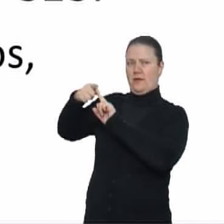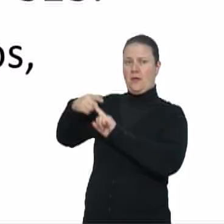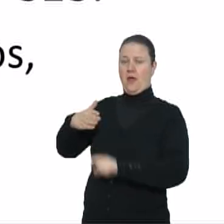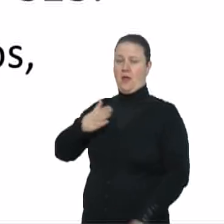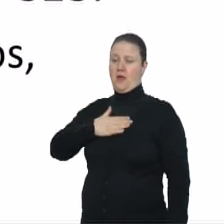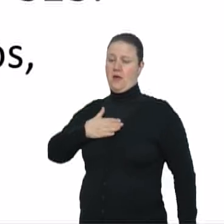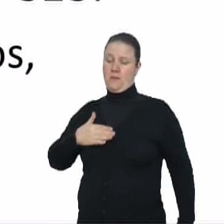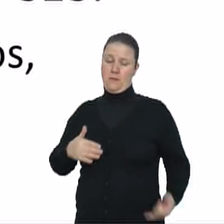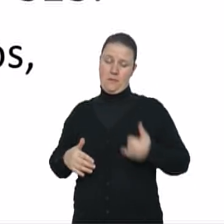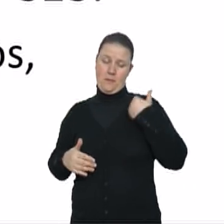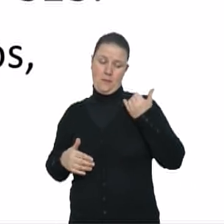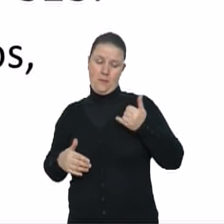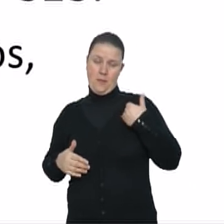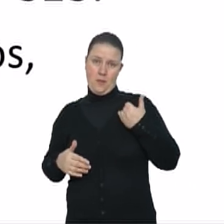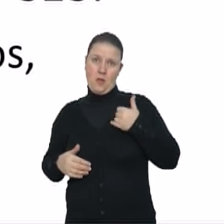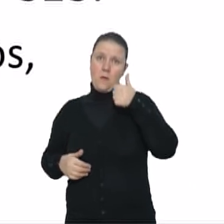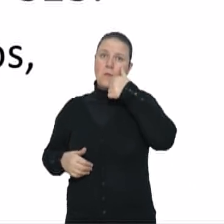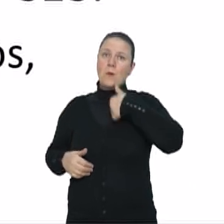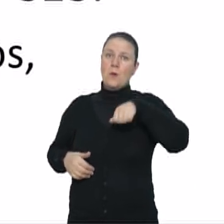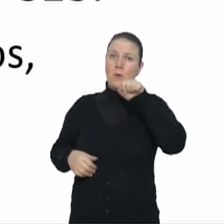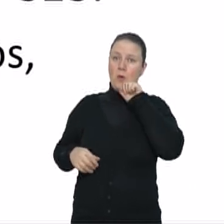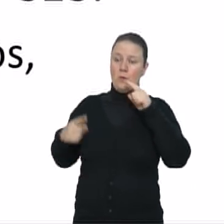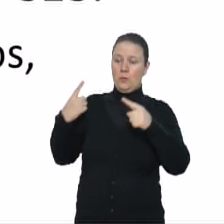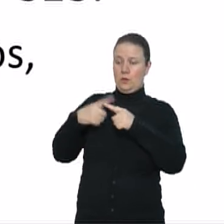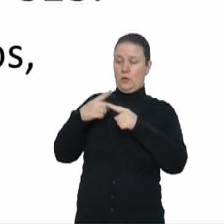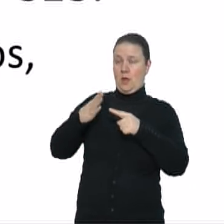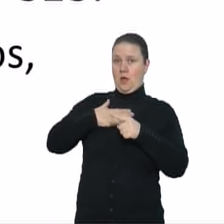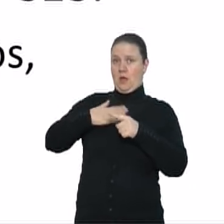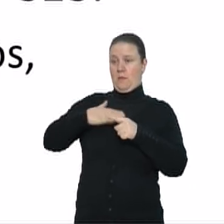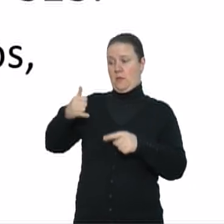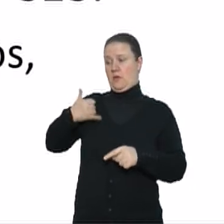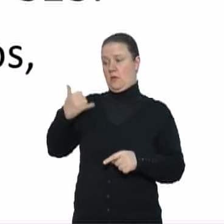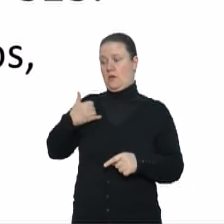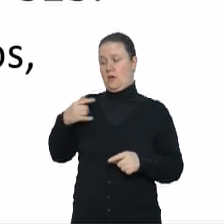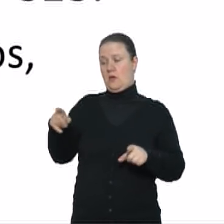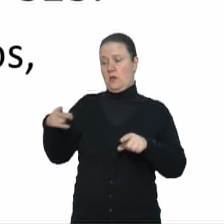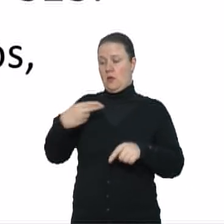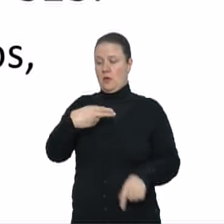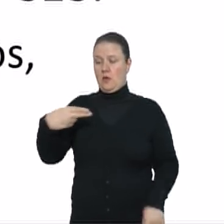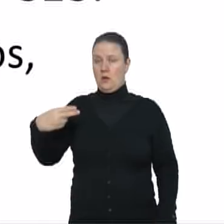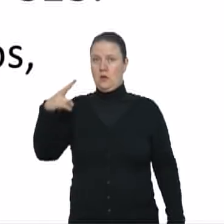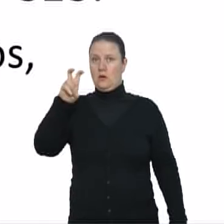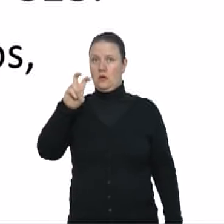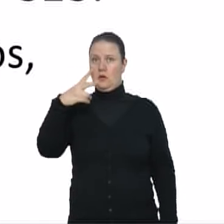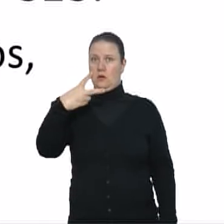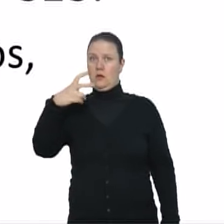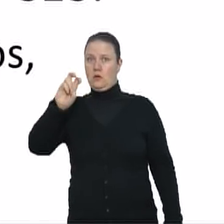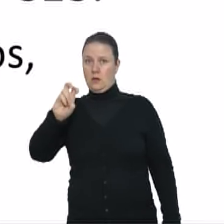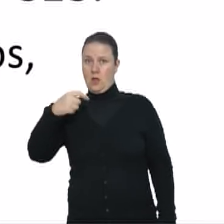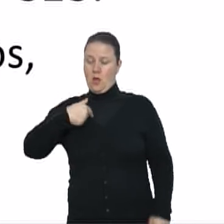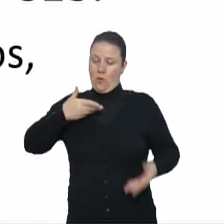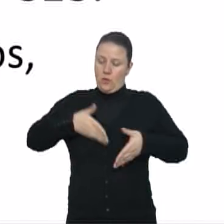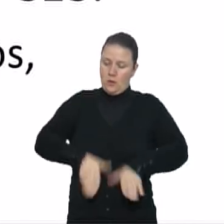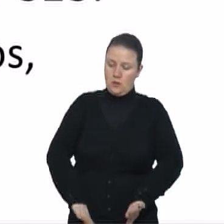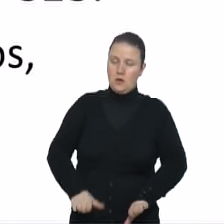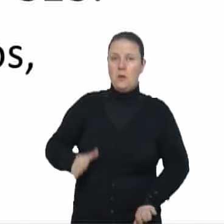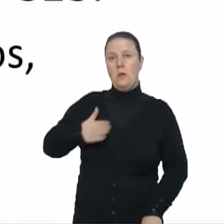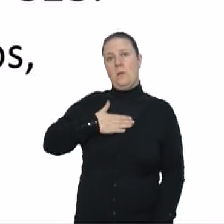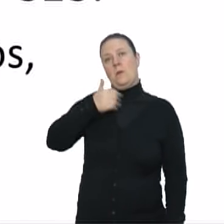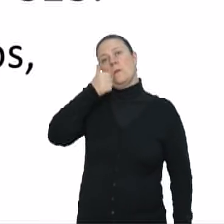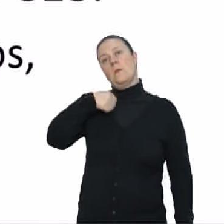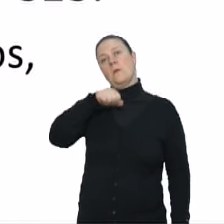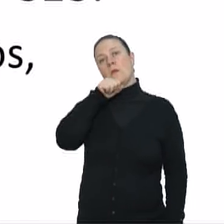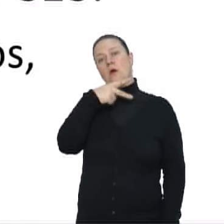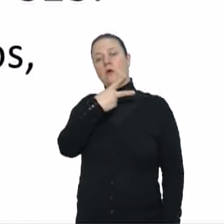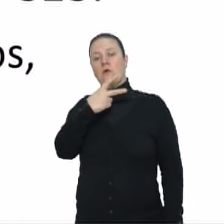a idade da minha mãe multiplicada pela minha idade é igual a 525. Quando eu nasci, minha mãe tinha 20 anos. Sendo